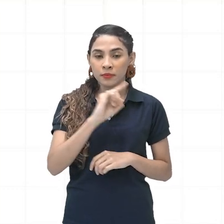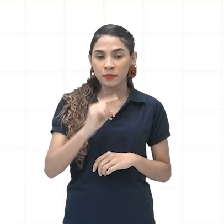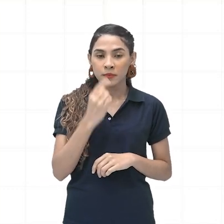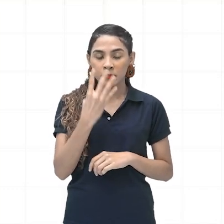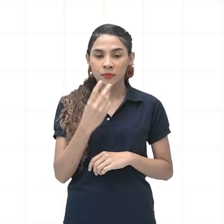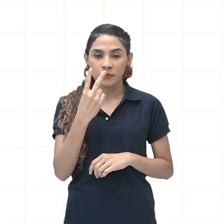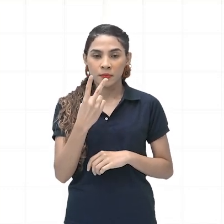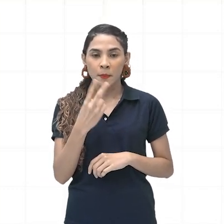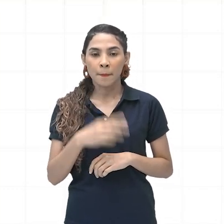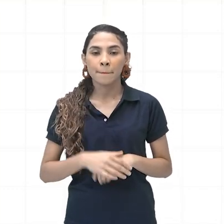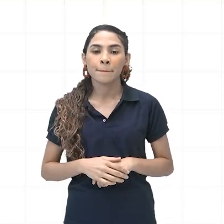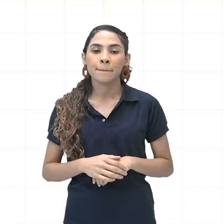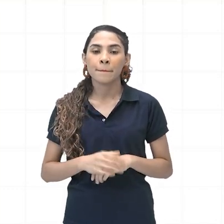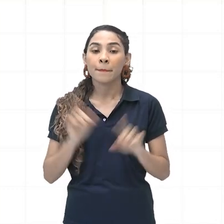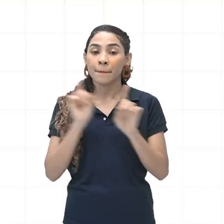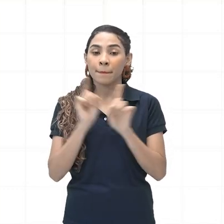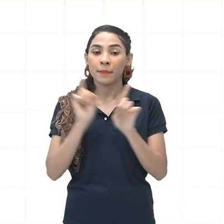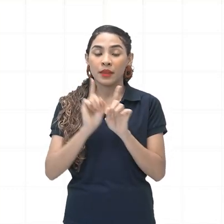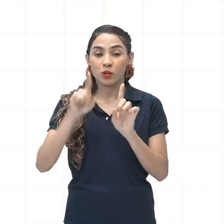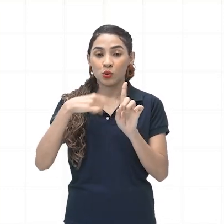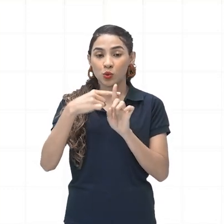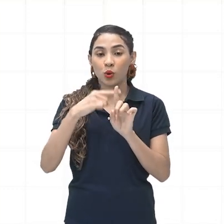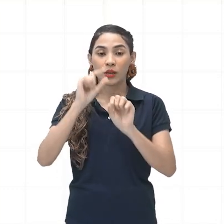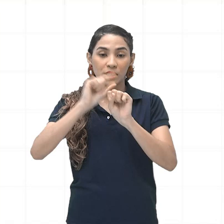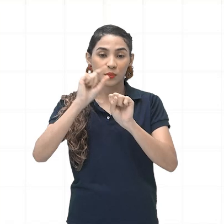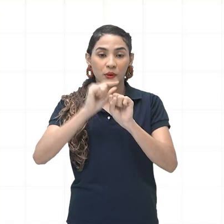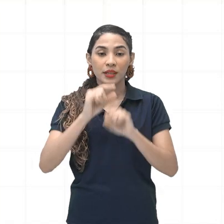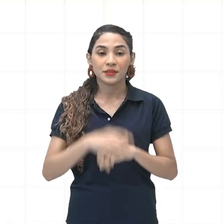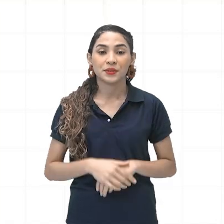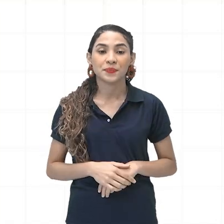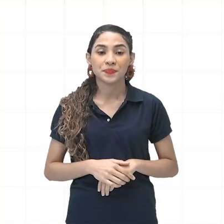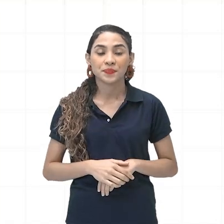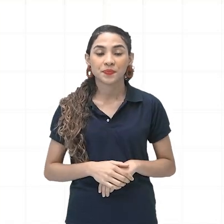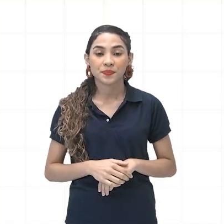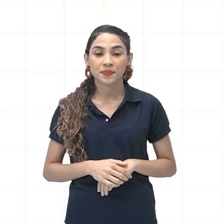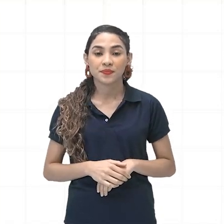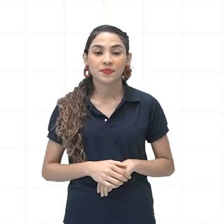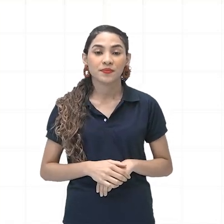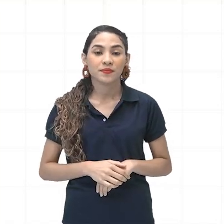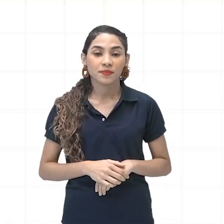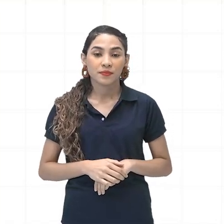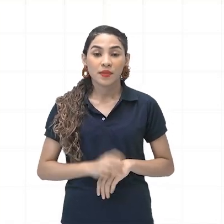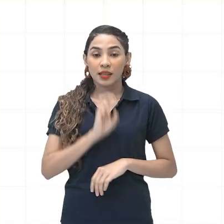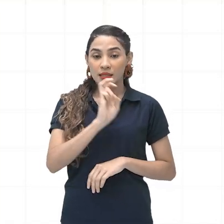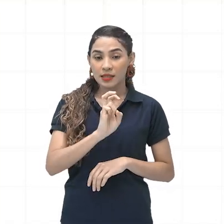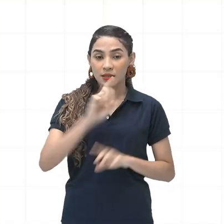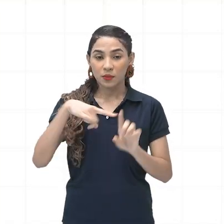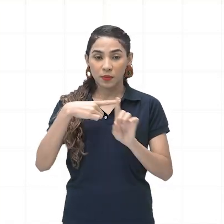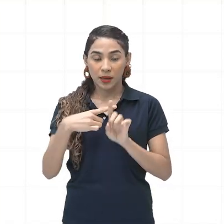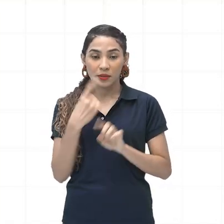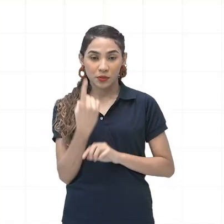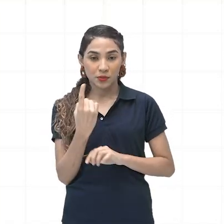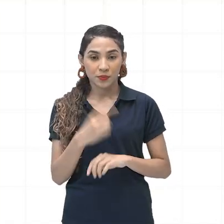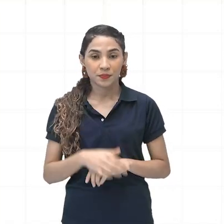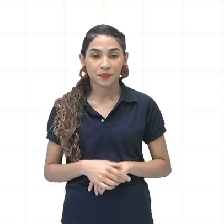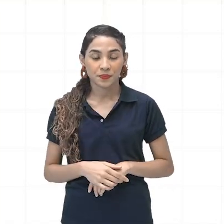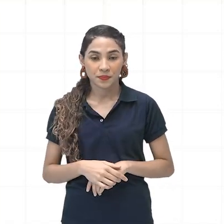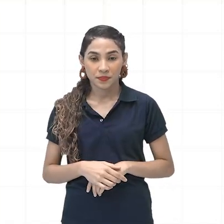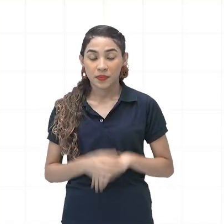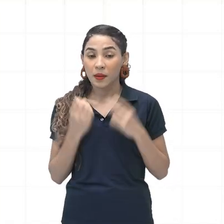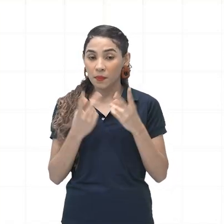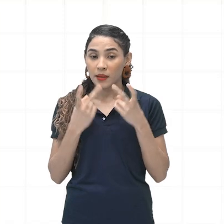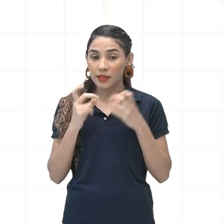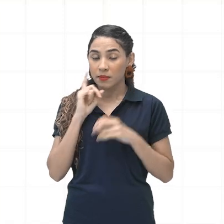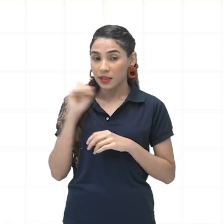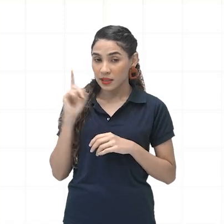42 centésimos e somar o expoente. Então, vamos somar aqui o 5 mais 1. Veja